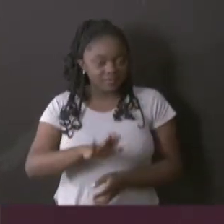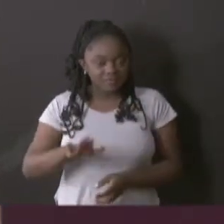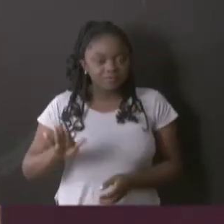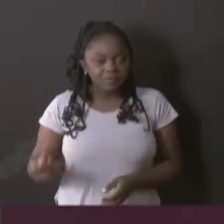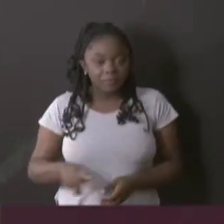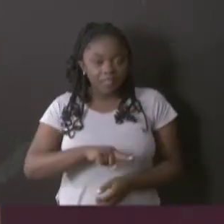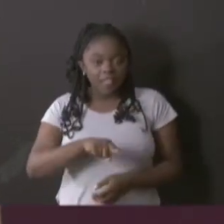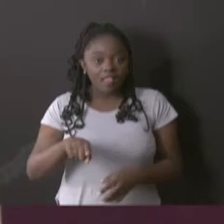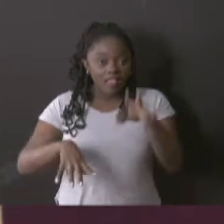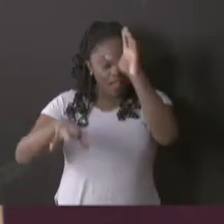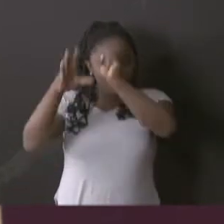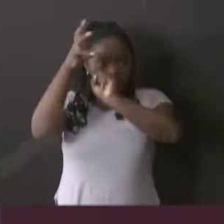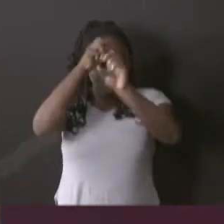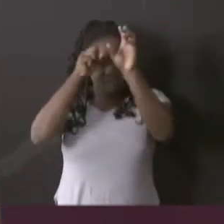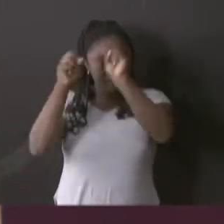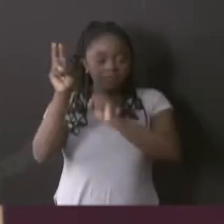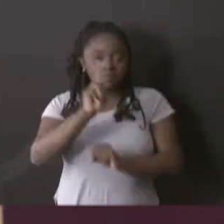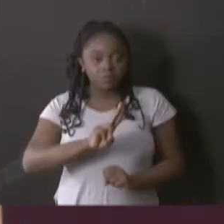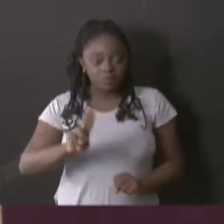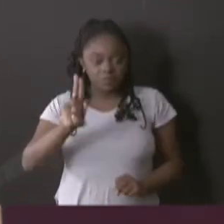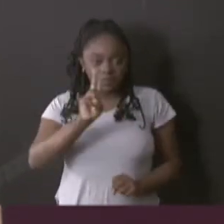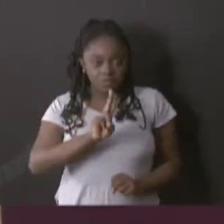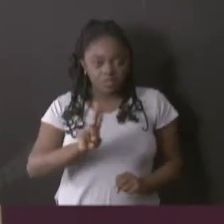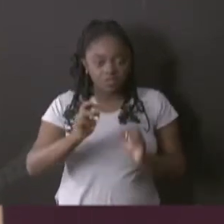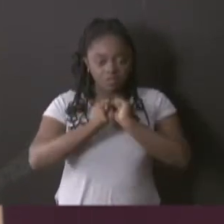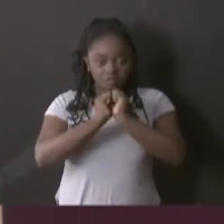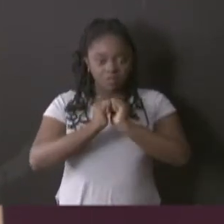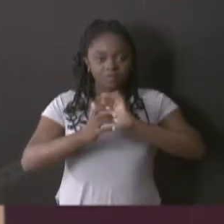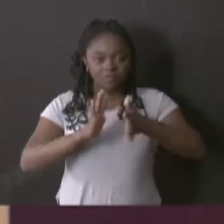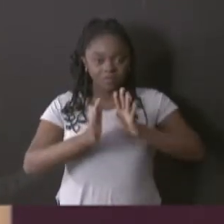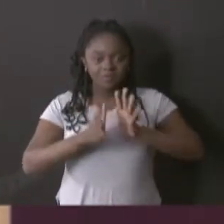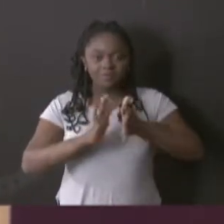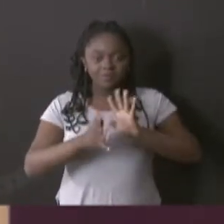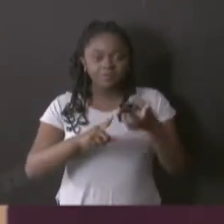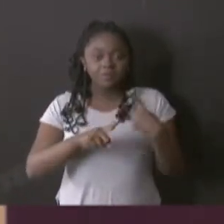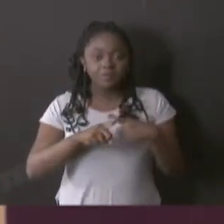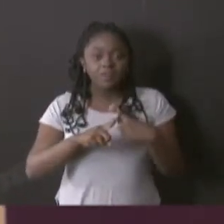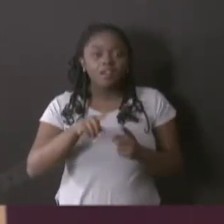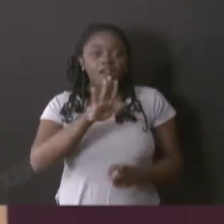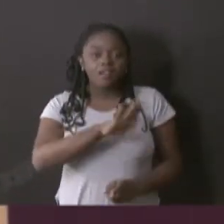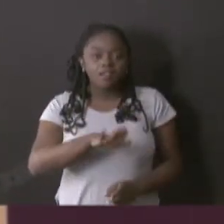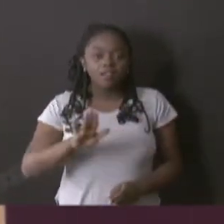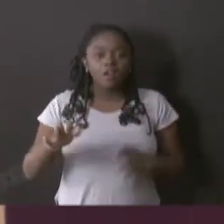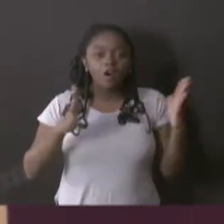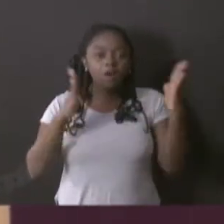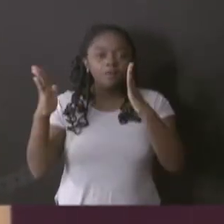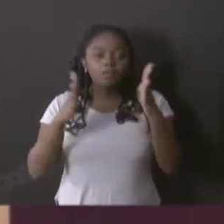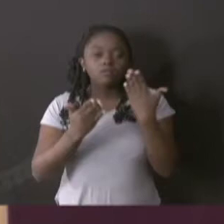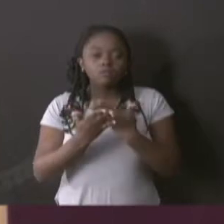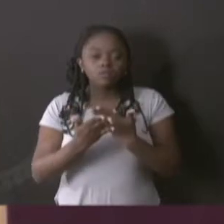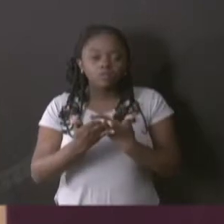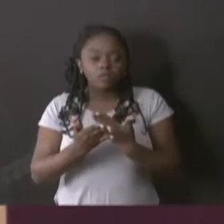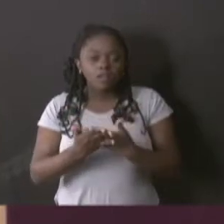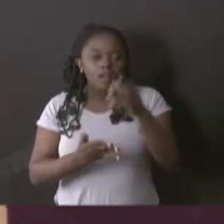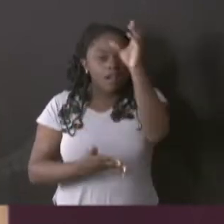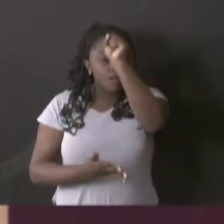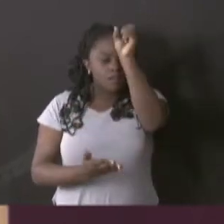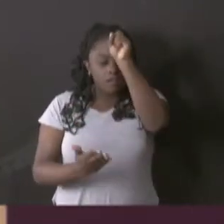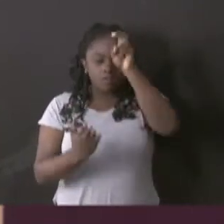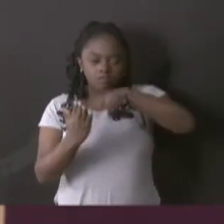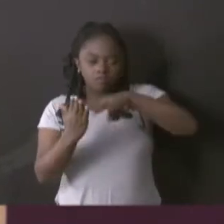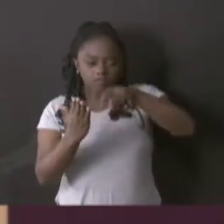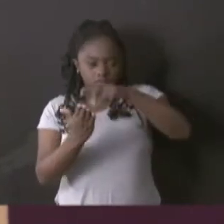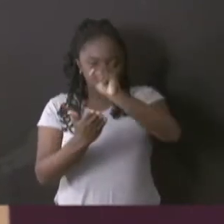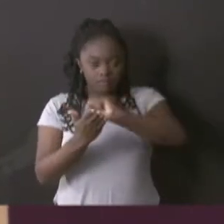elas aprendam a usar esse recurso juntamente com a Libras, porque são crianças em fase escolar, da alfabetização. E